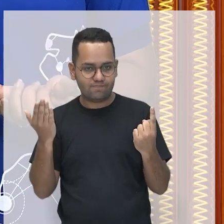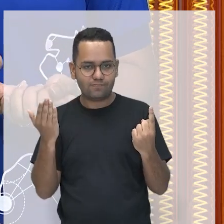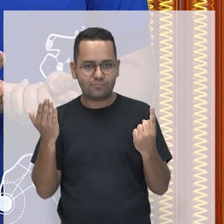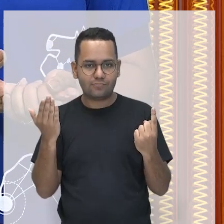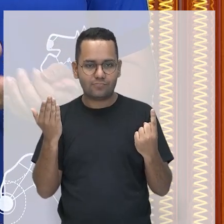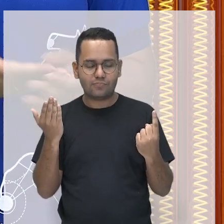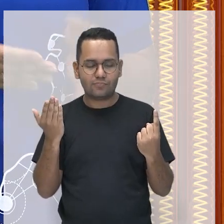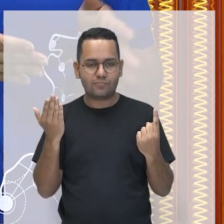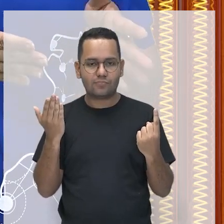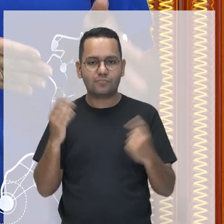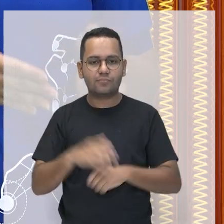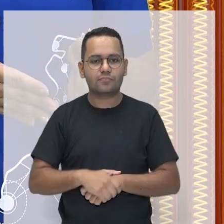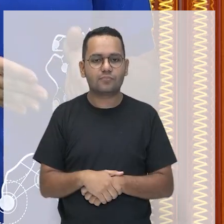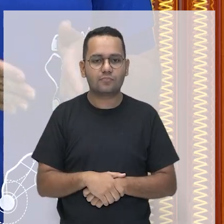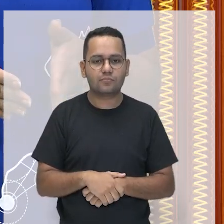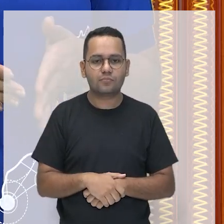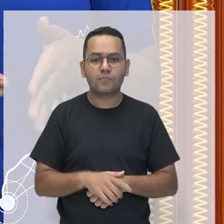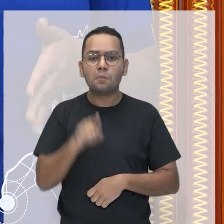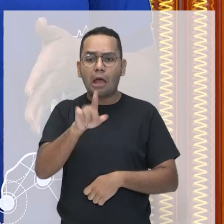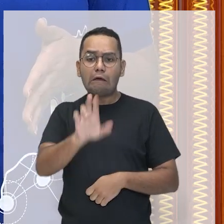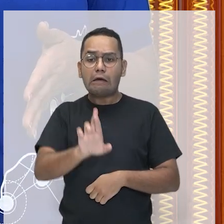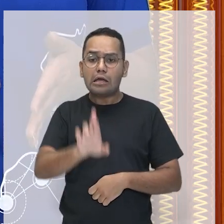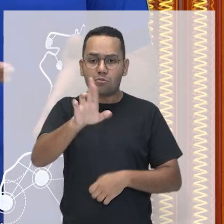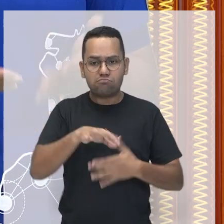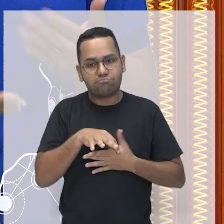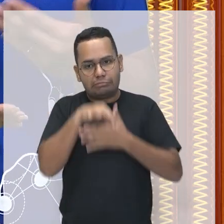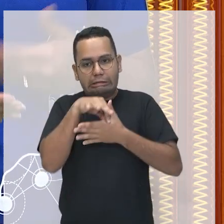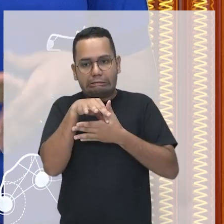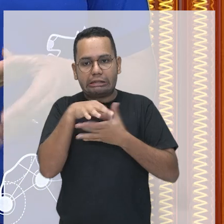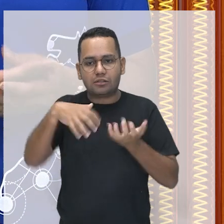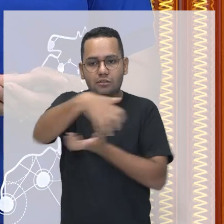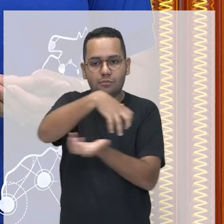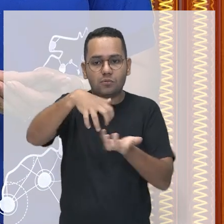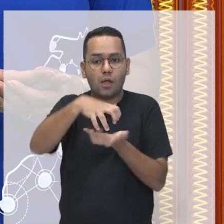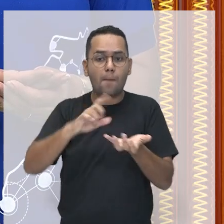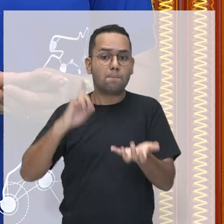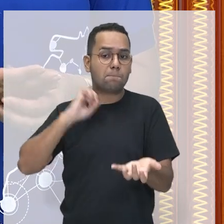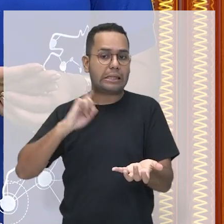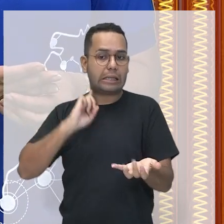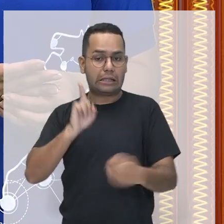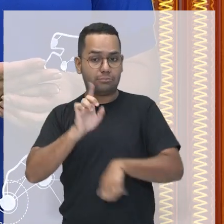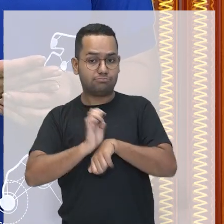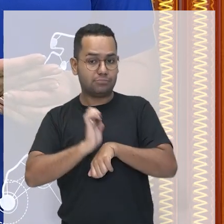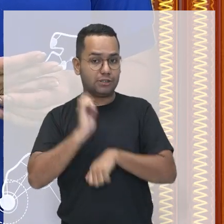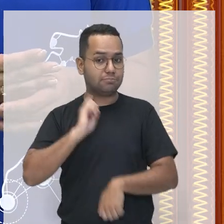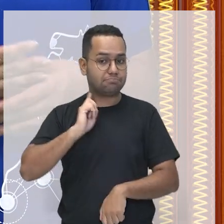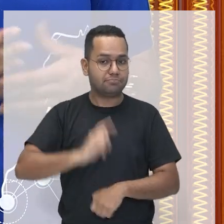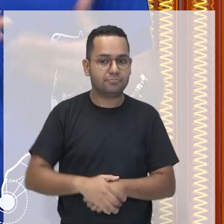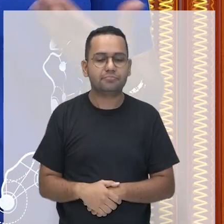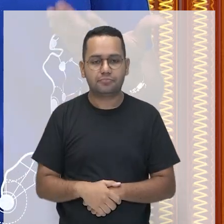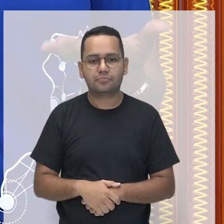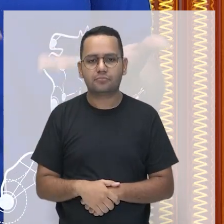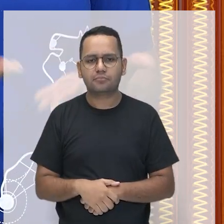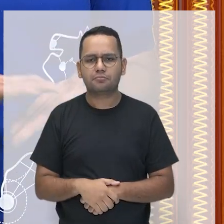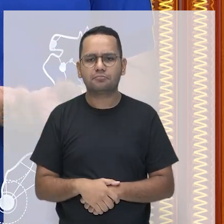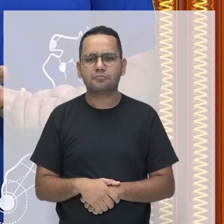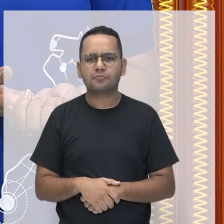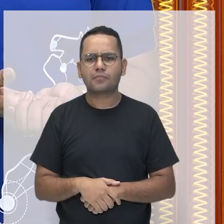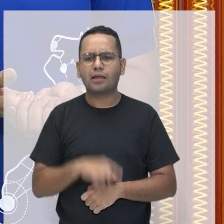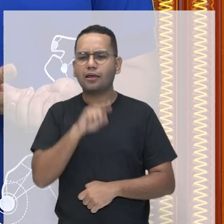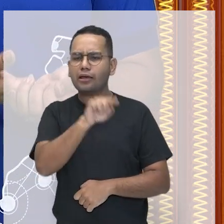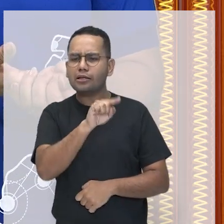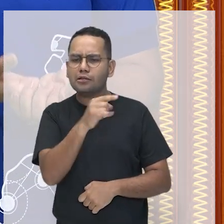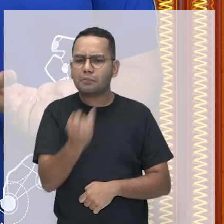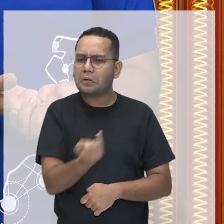como Tiradentes, e ele é o líder da Conjuração Mineira. Qual foi a importância dele, Ele foi